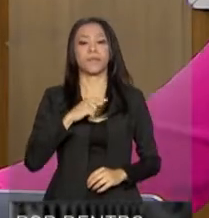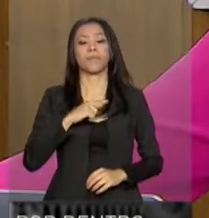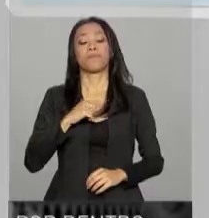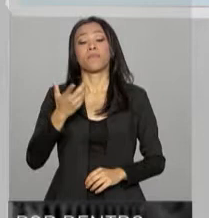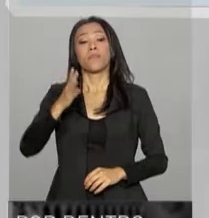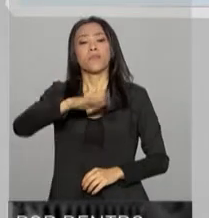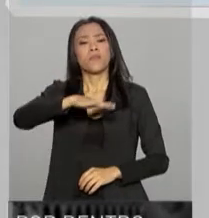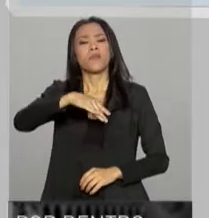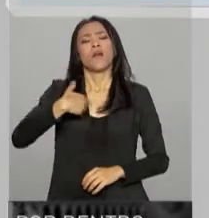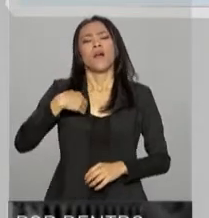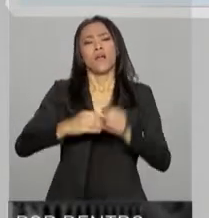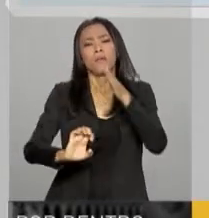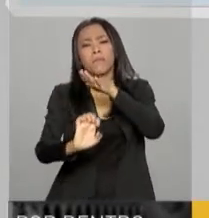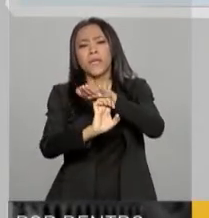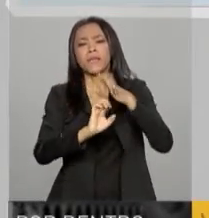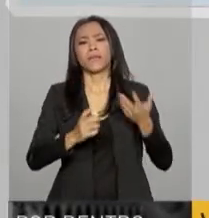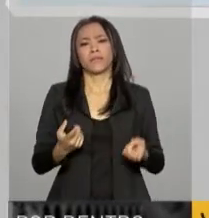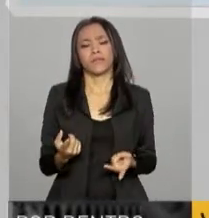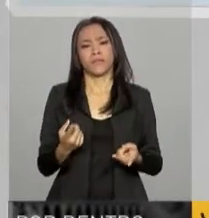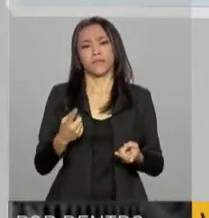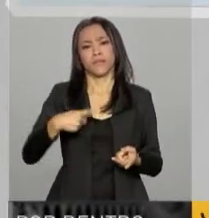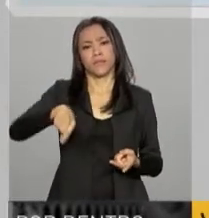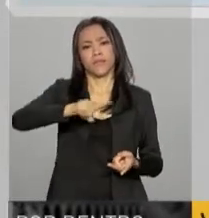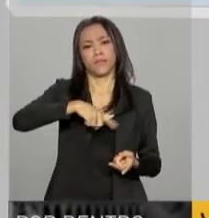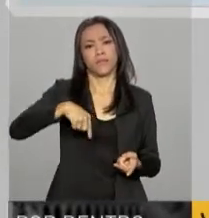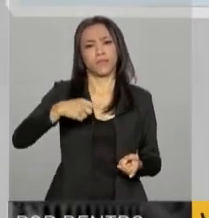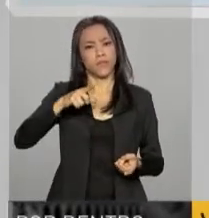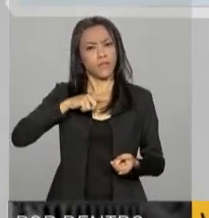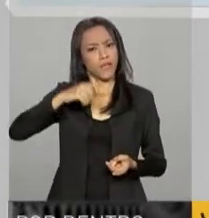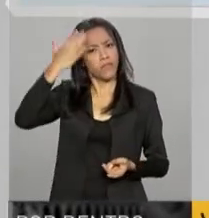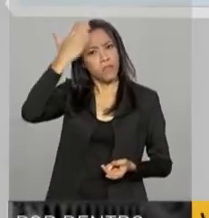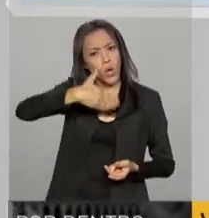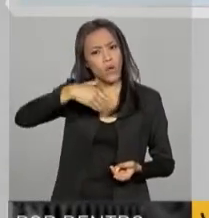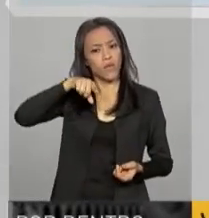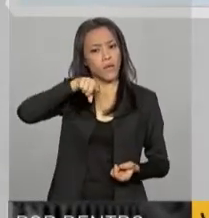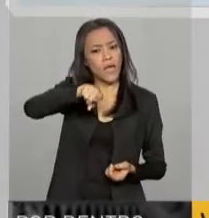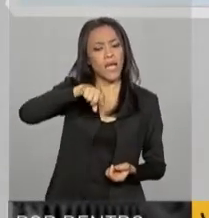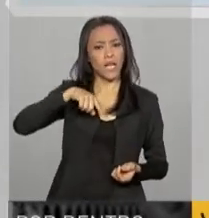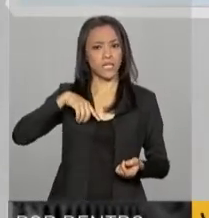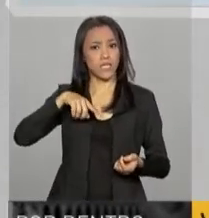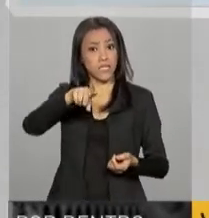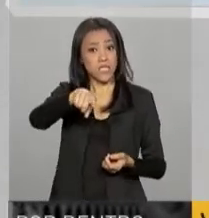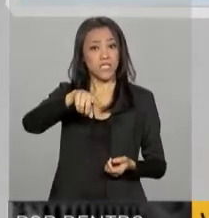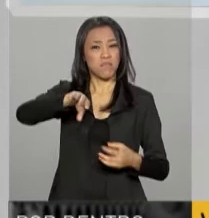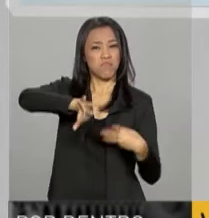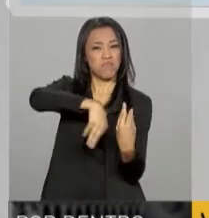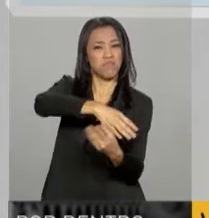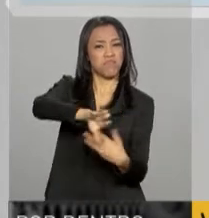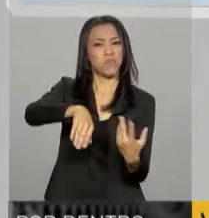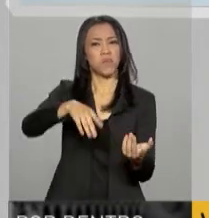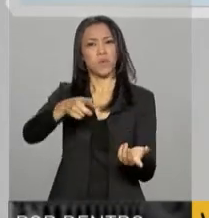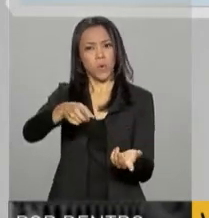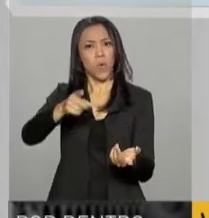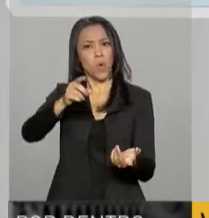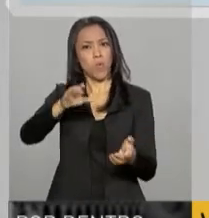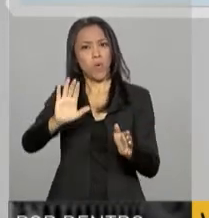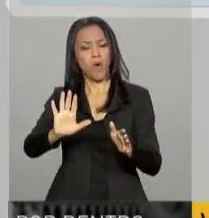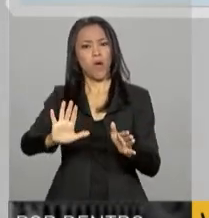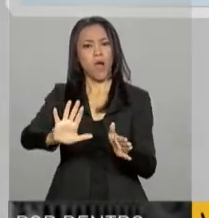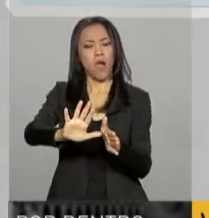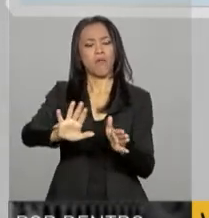em preso que a justiça obteve provas e as condenou por envolvimento em crimes tipificados como corrupção